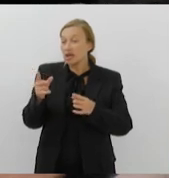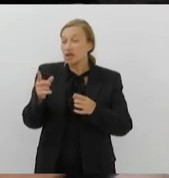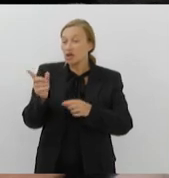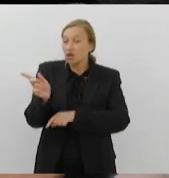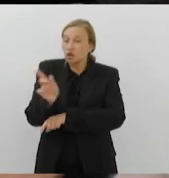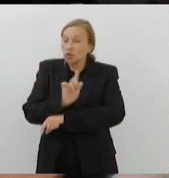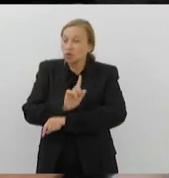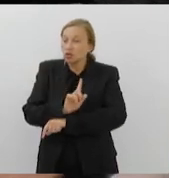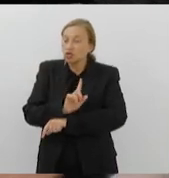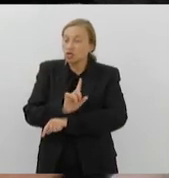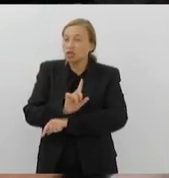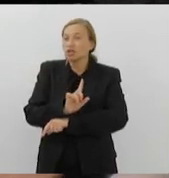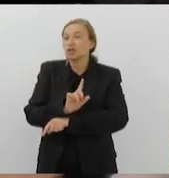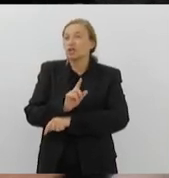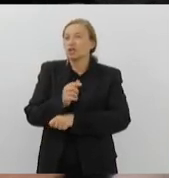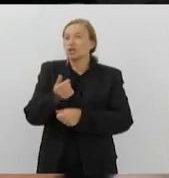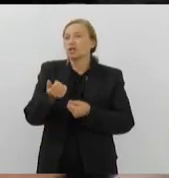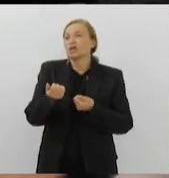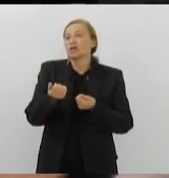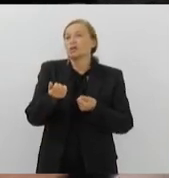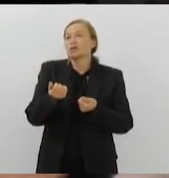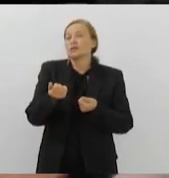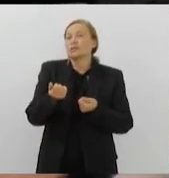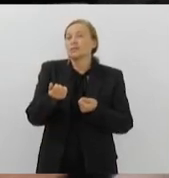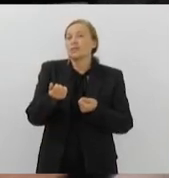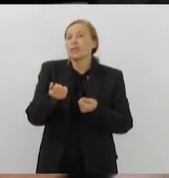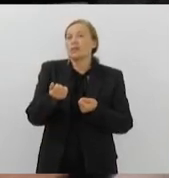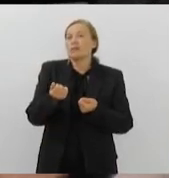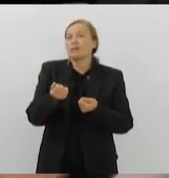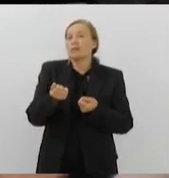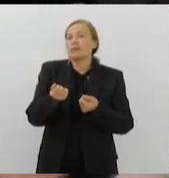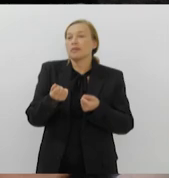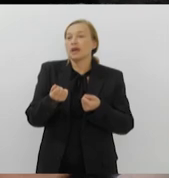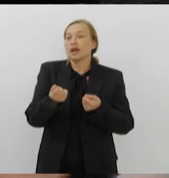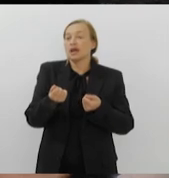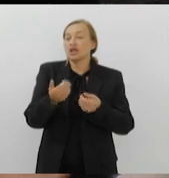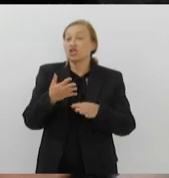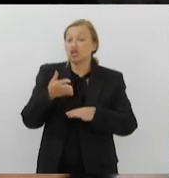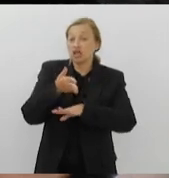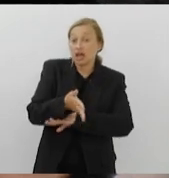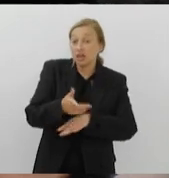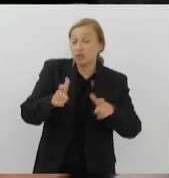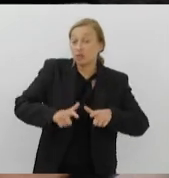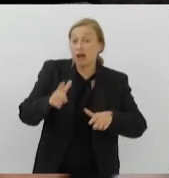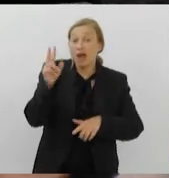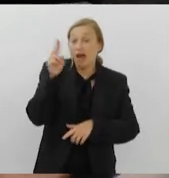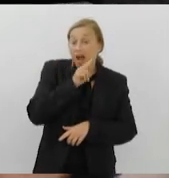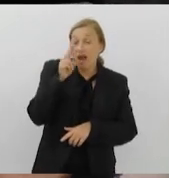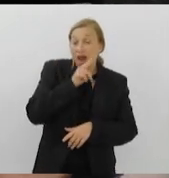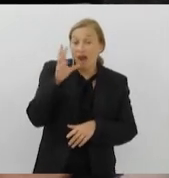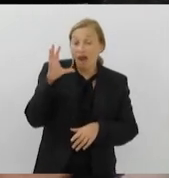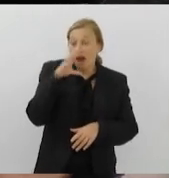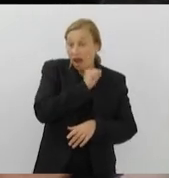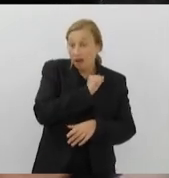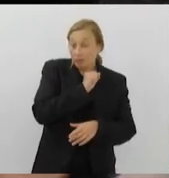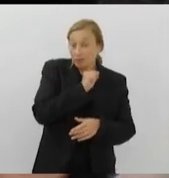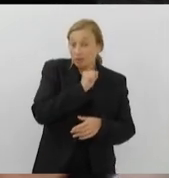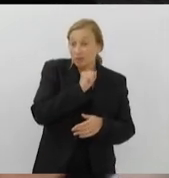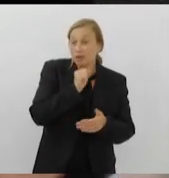quilômetros, paga 8 praças de pedágio. Um pedágio que foi reajustado agora para